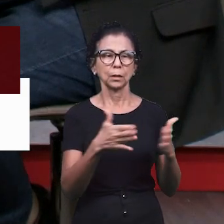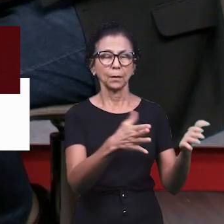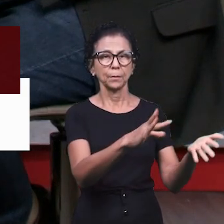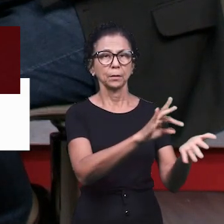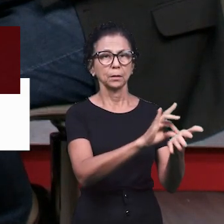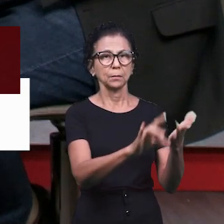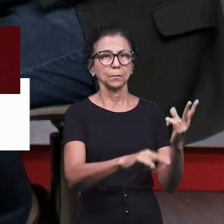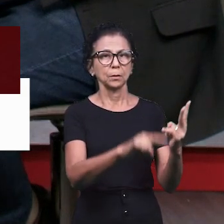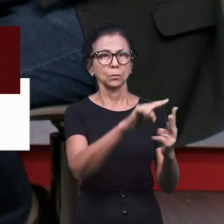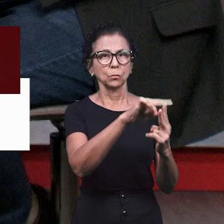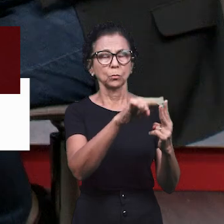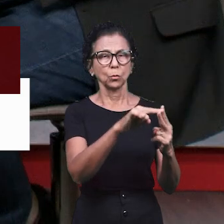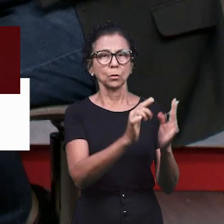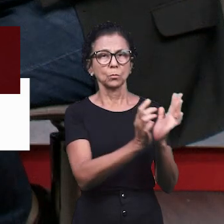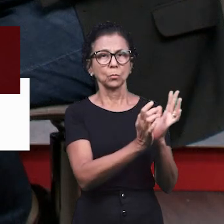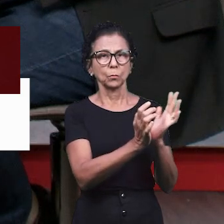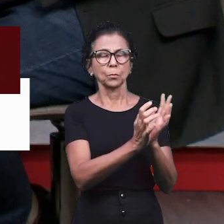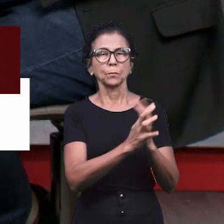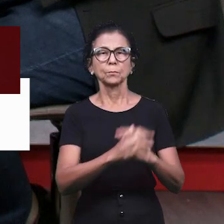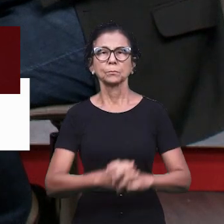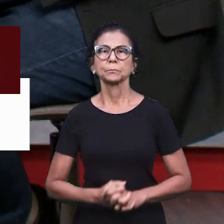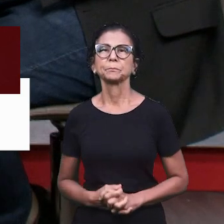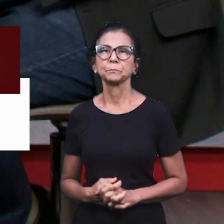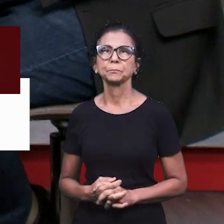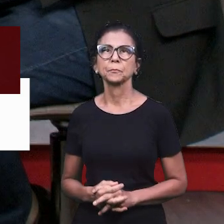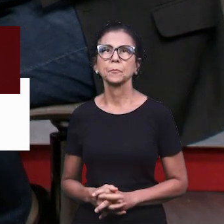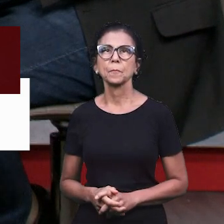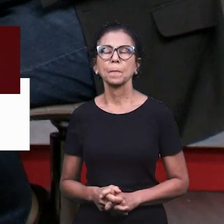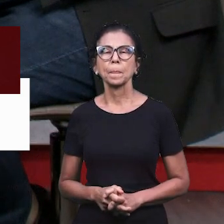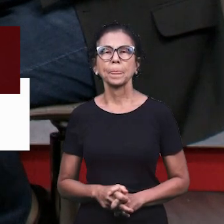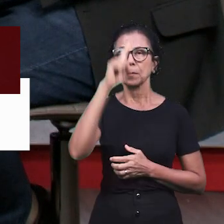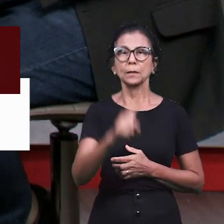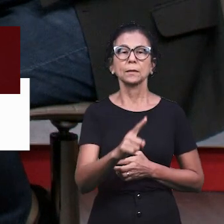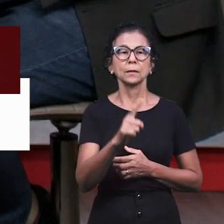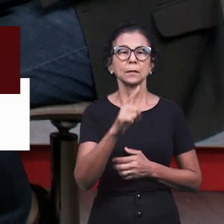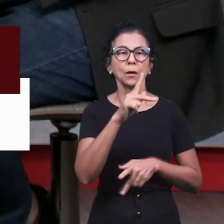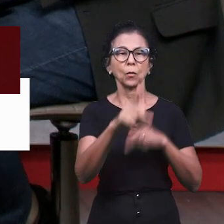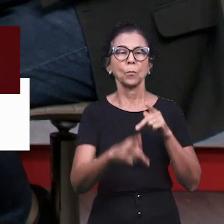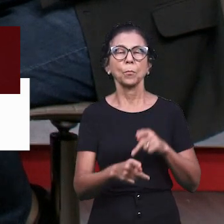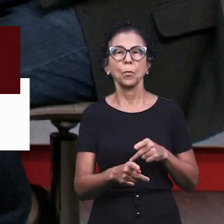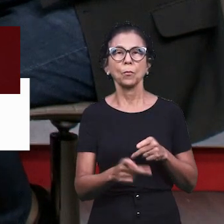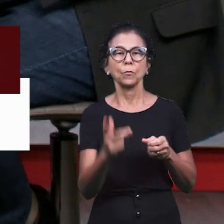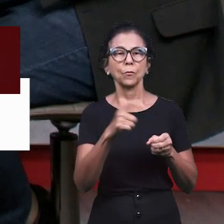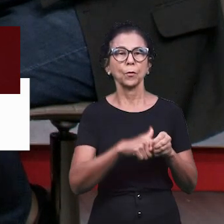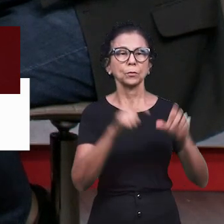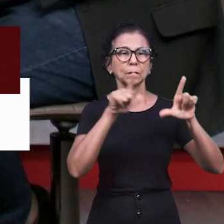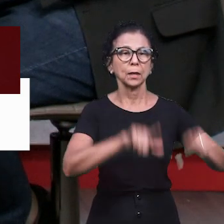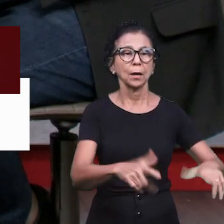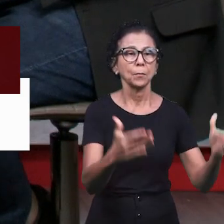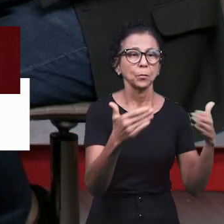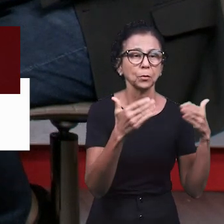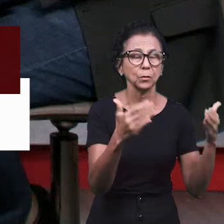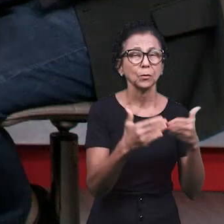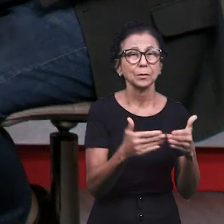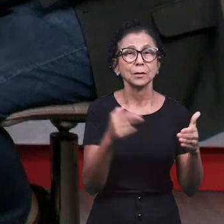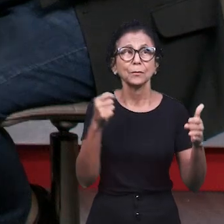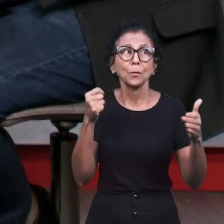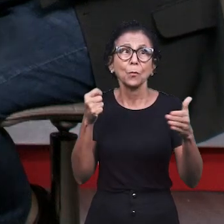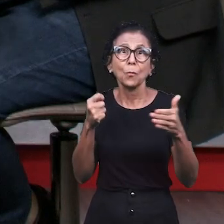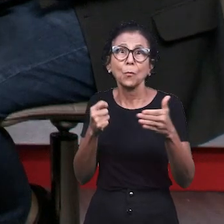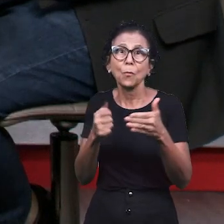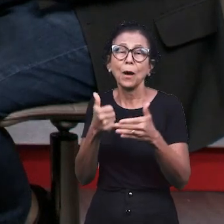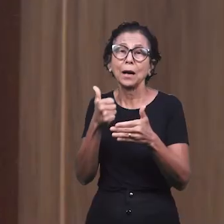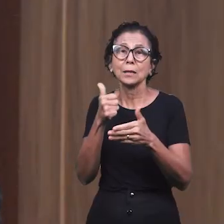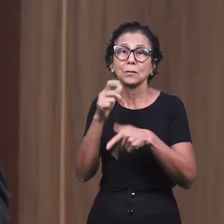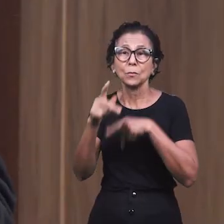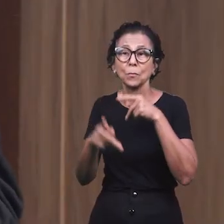Qual foi a consequência? O Senhor mandou que eles voltassem ao deserto, eles estavam prestes a entrar na terra prometida. Então, Andréia,